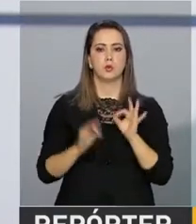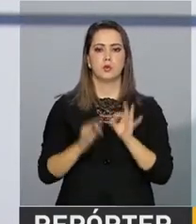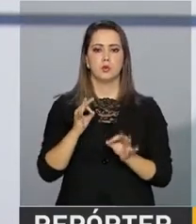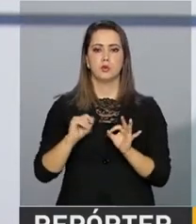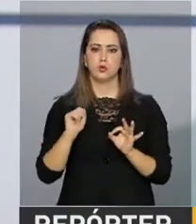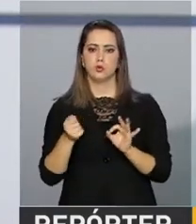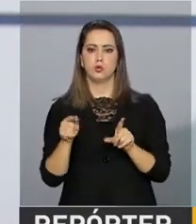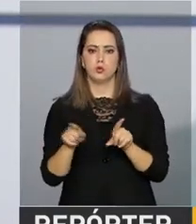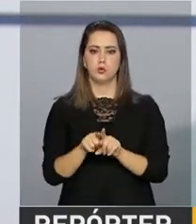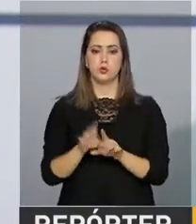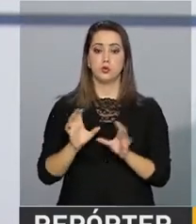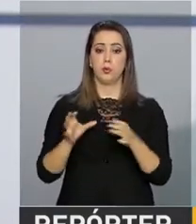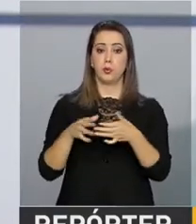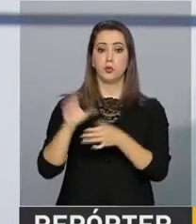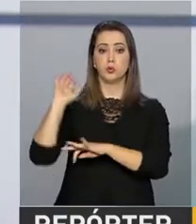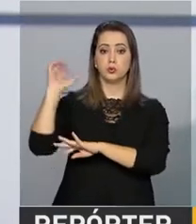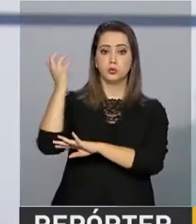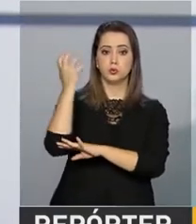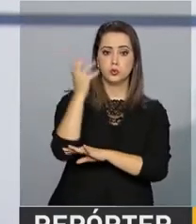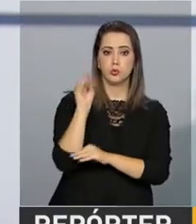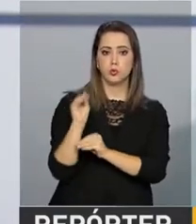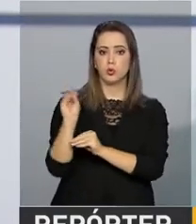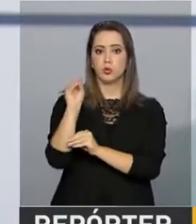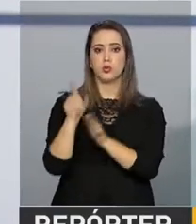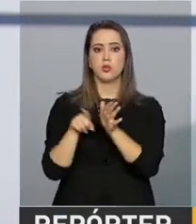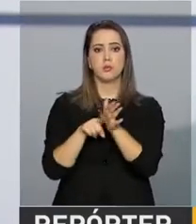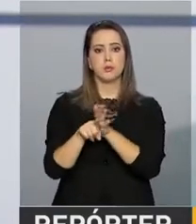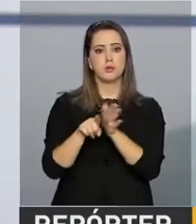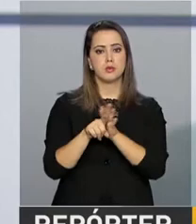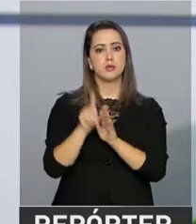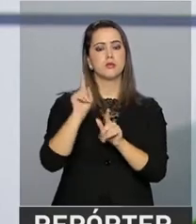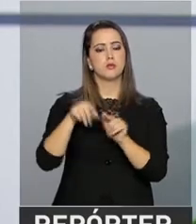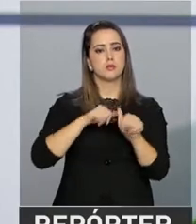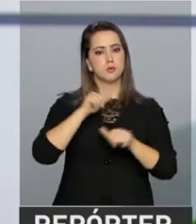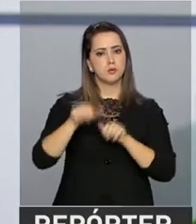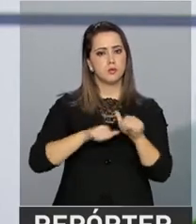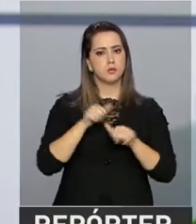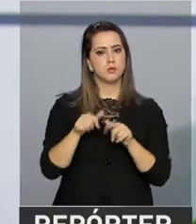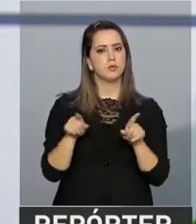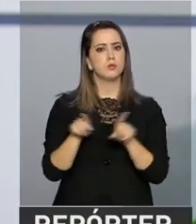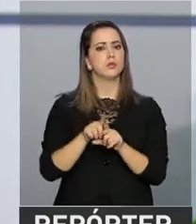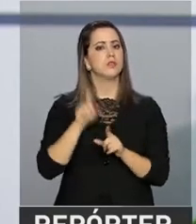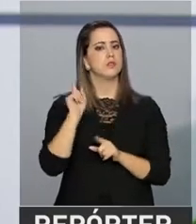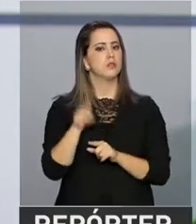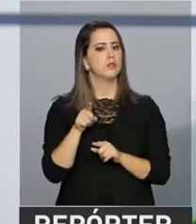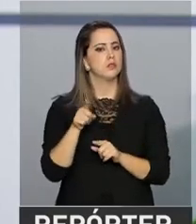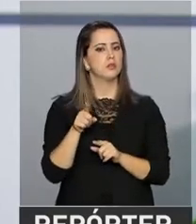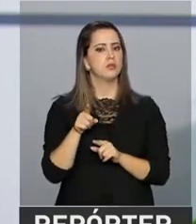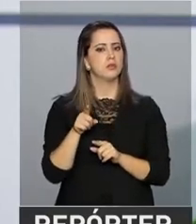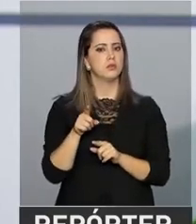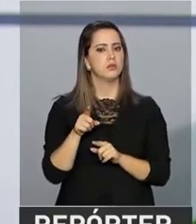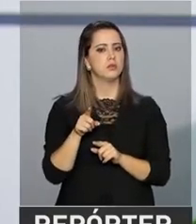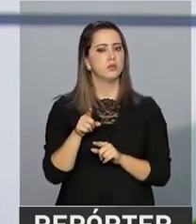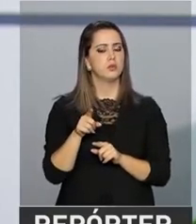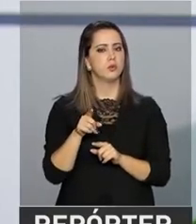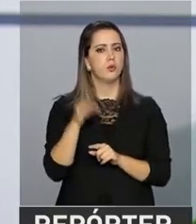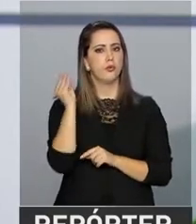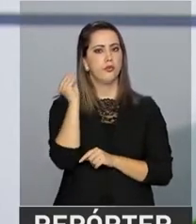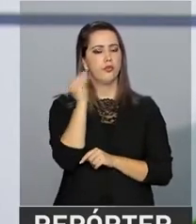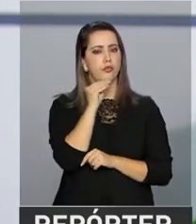são muito antes para mudar a frágil e guerra acentuar a frágil situação